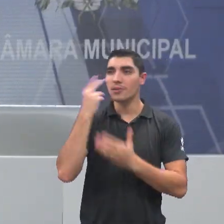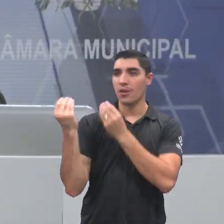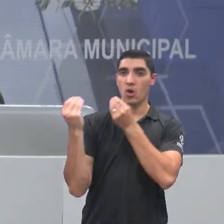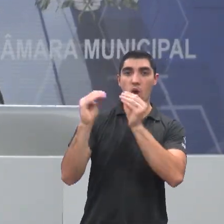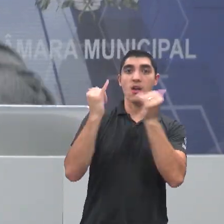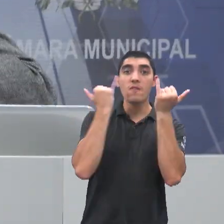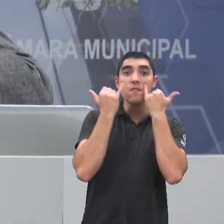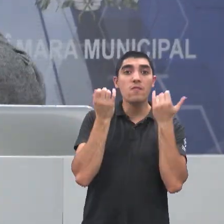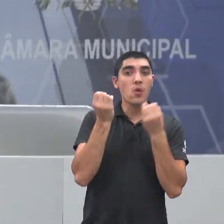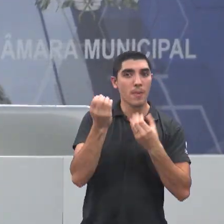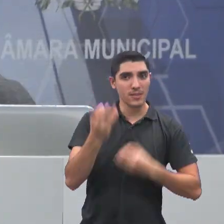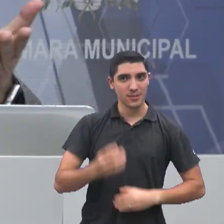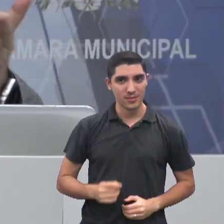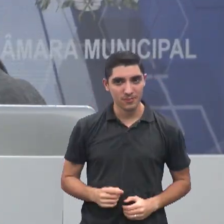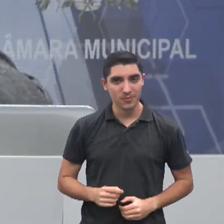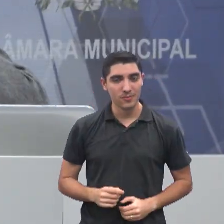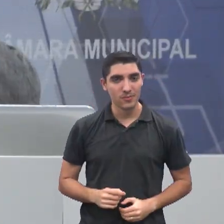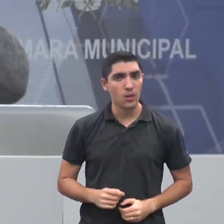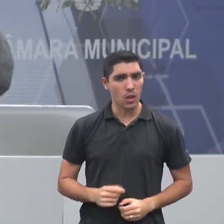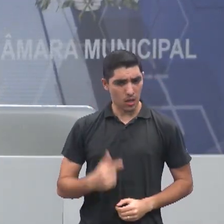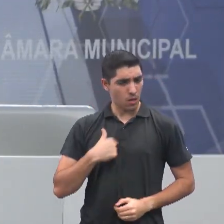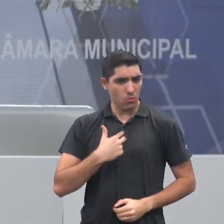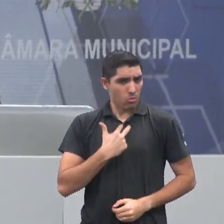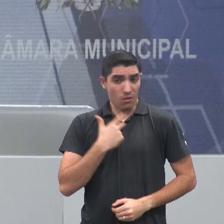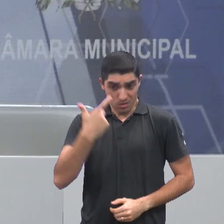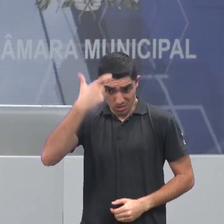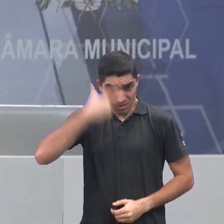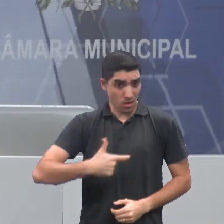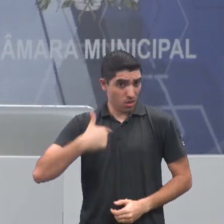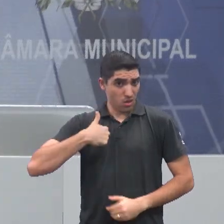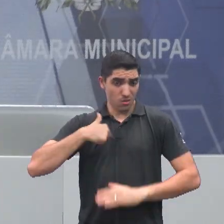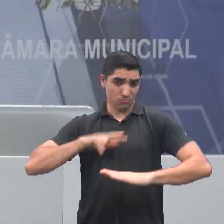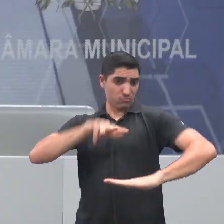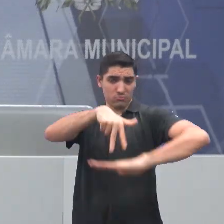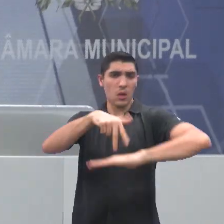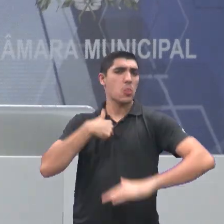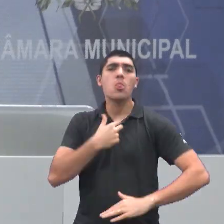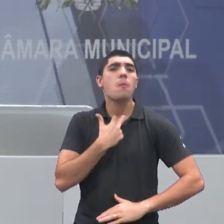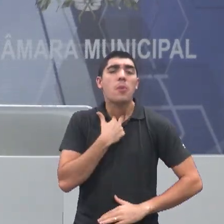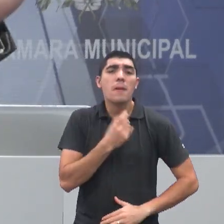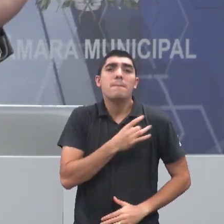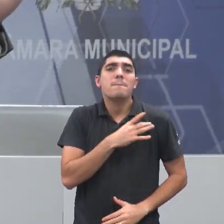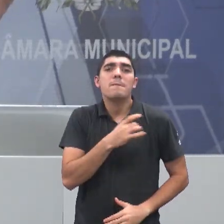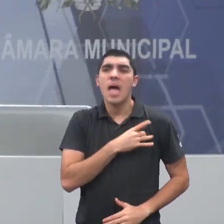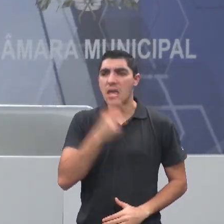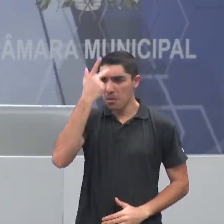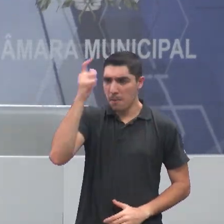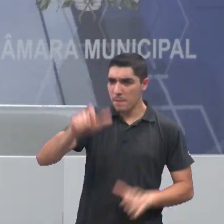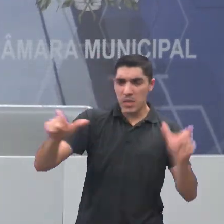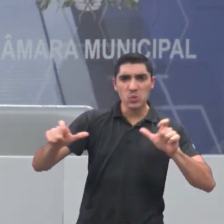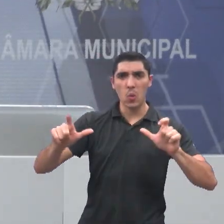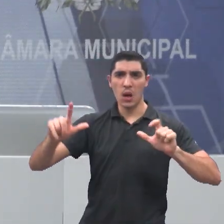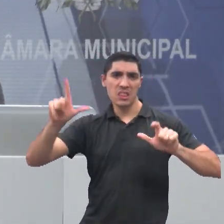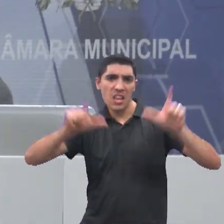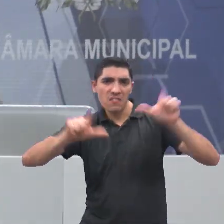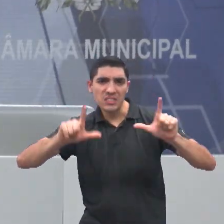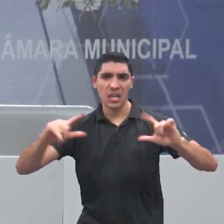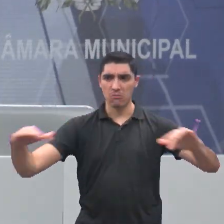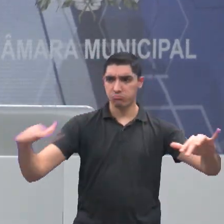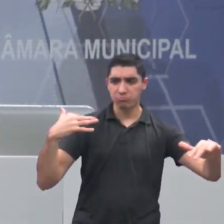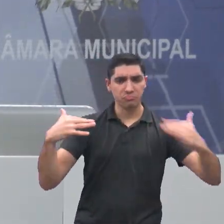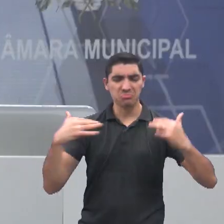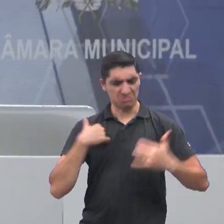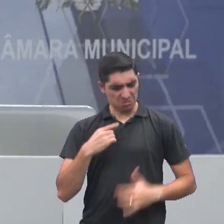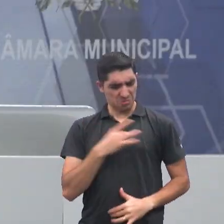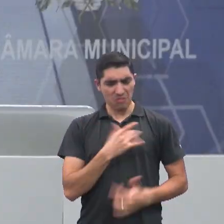homem público, eu não posso ter medo da notícia, eu não posso ter medo da imprensa, eu não posso ter medo do microfone, não tem problema nenhum. Agora, trabalhemos com a verdade.